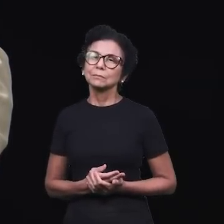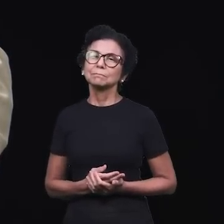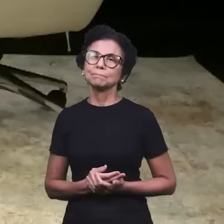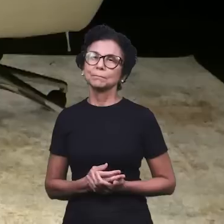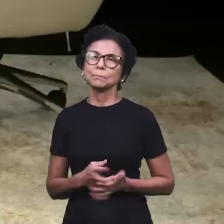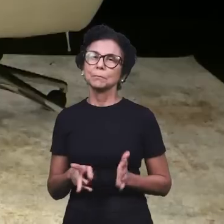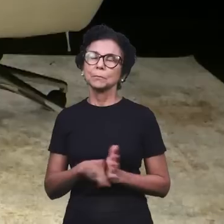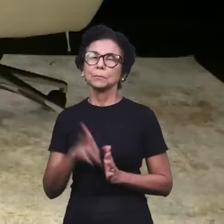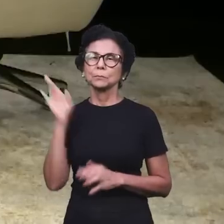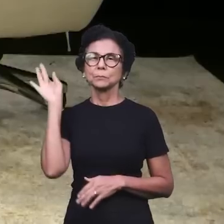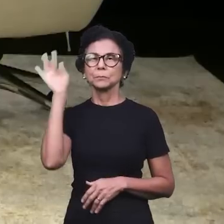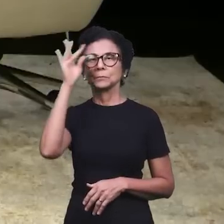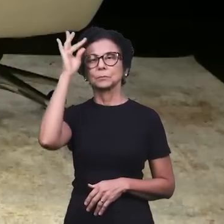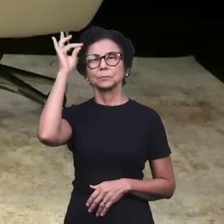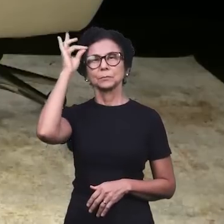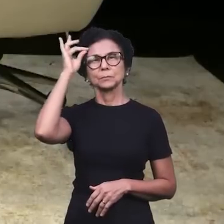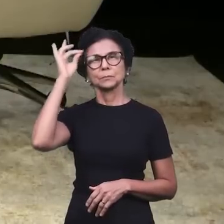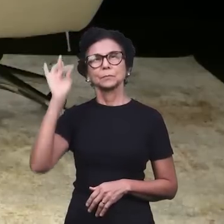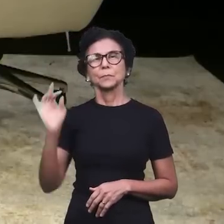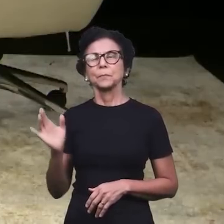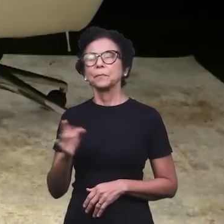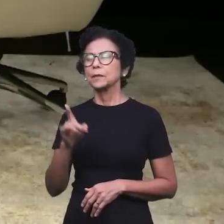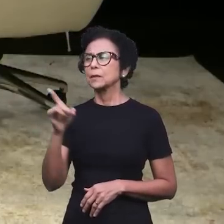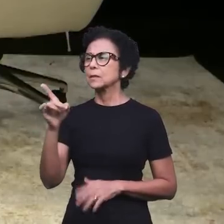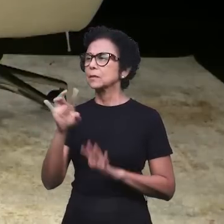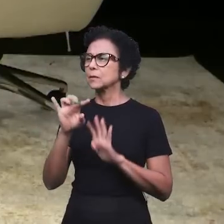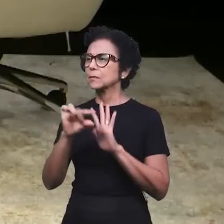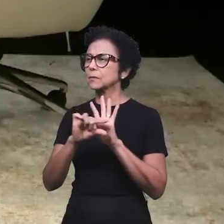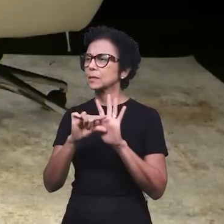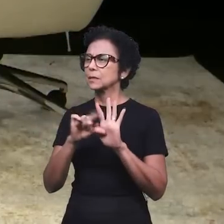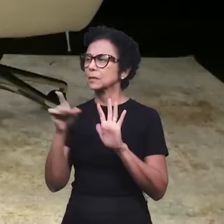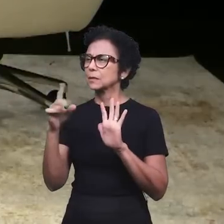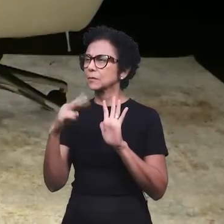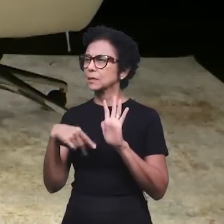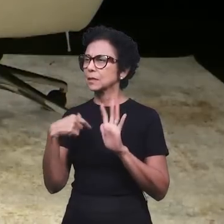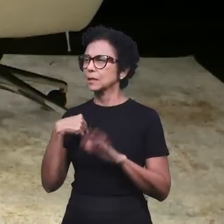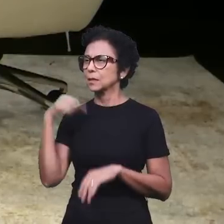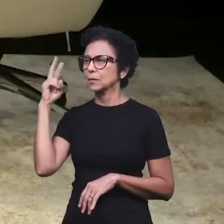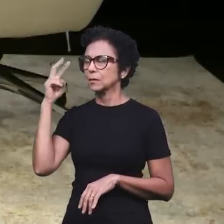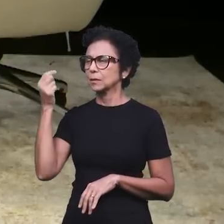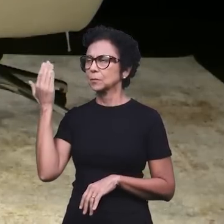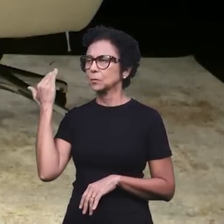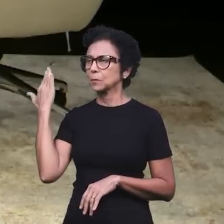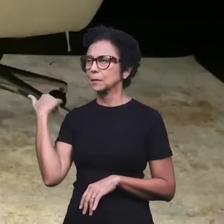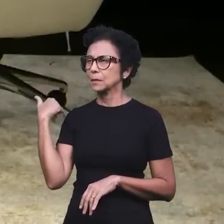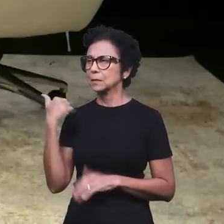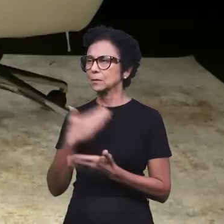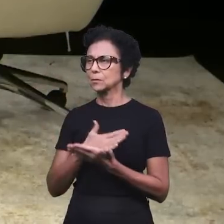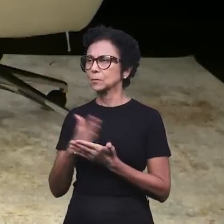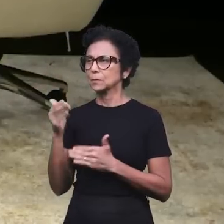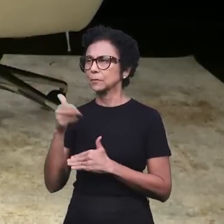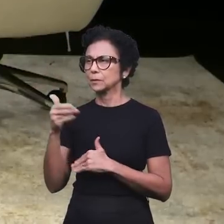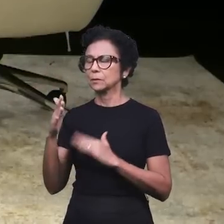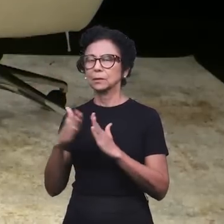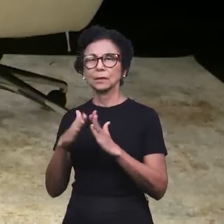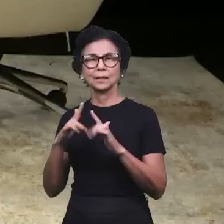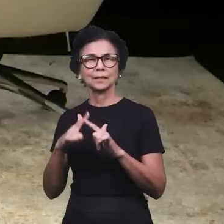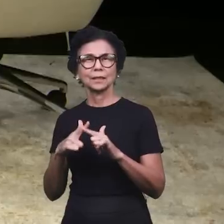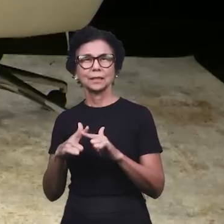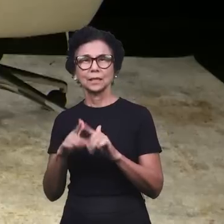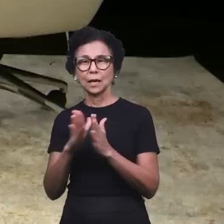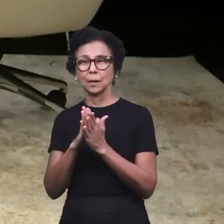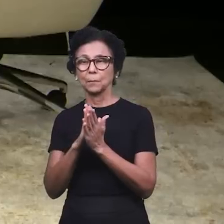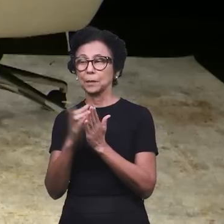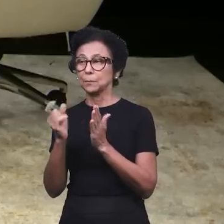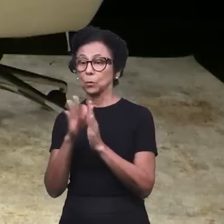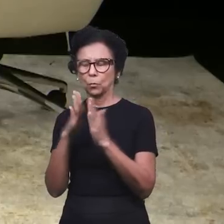Esse versículo que o senhor leu no início, eu lembro quando eu entrei na igreja eu abri a palavra e eu falei, Senhor,